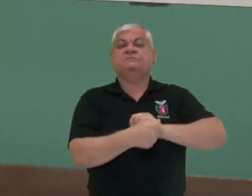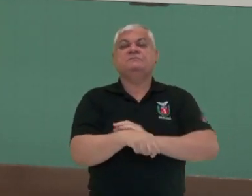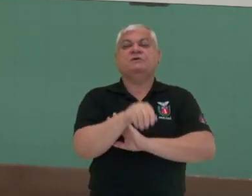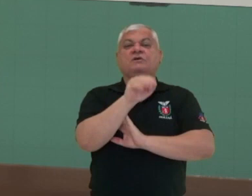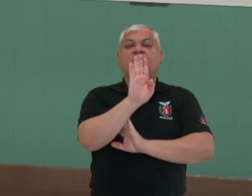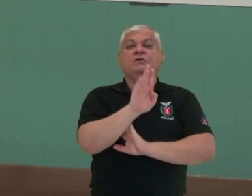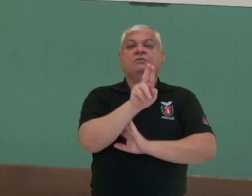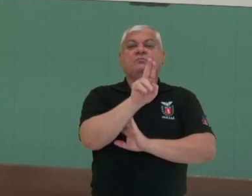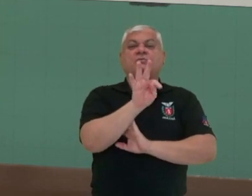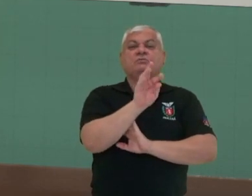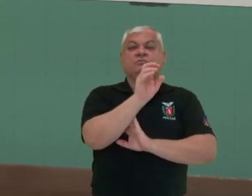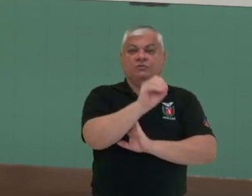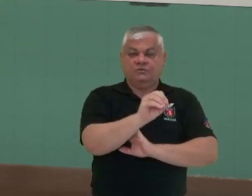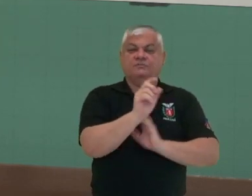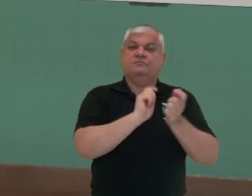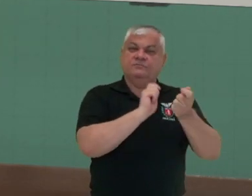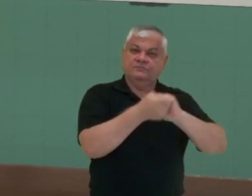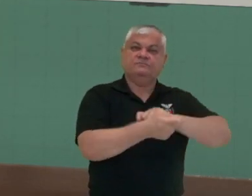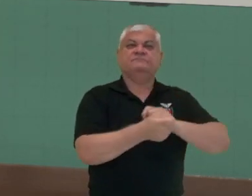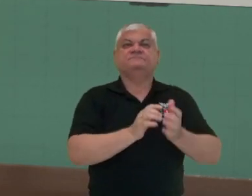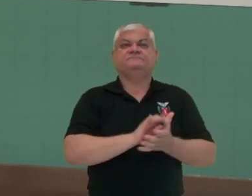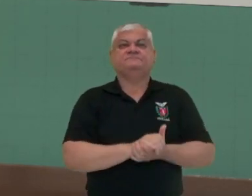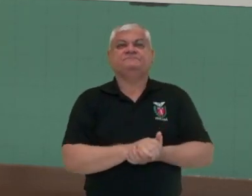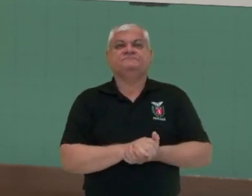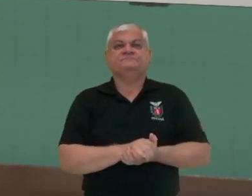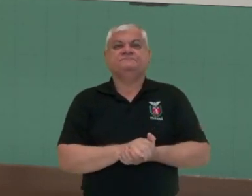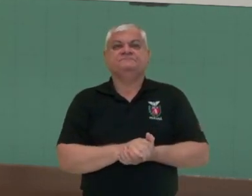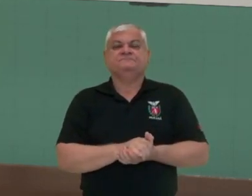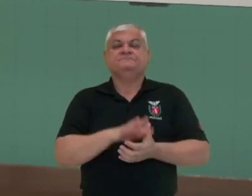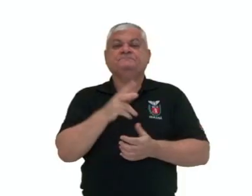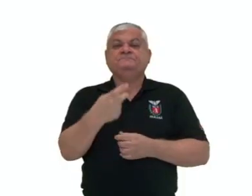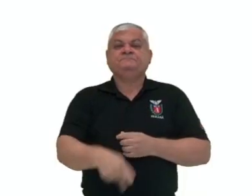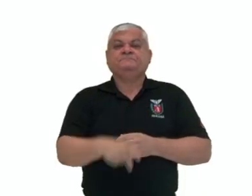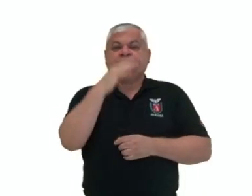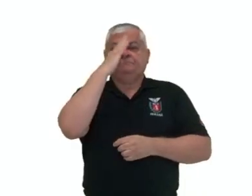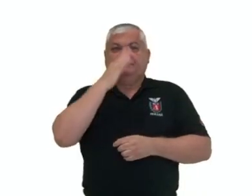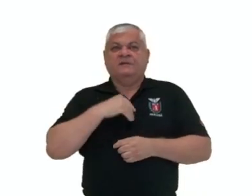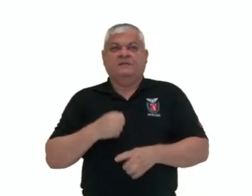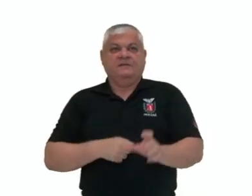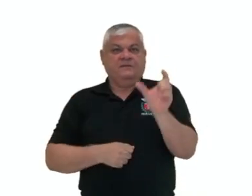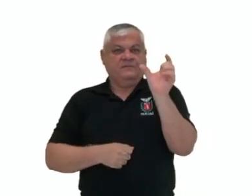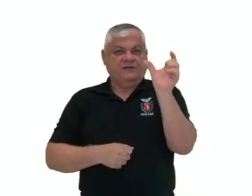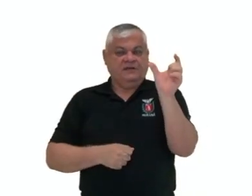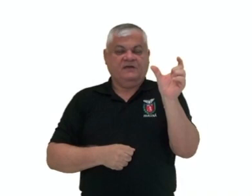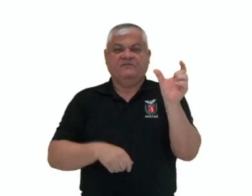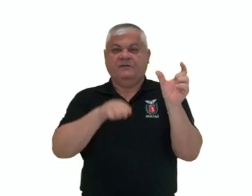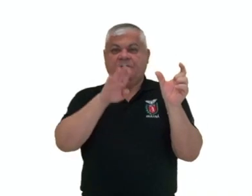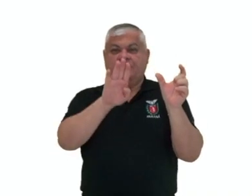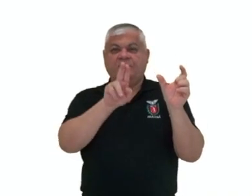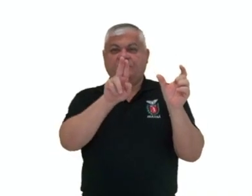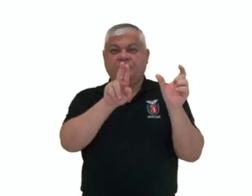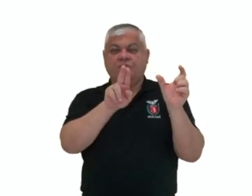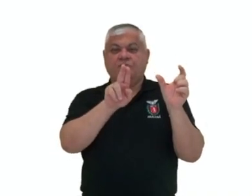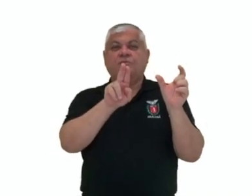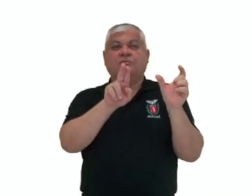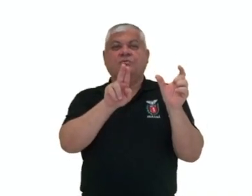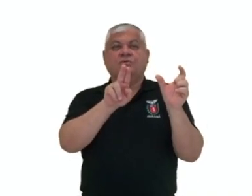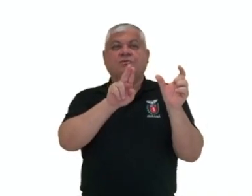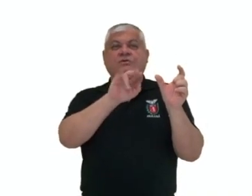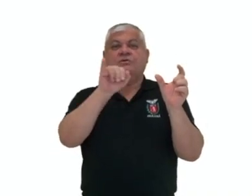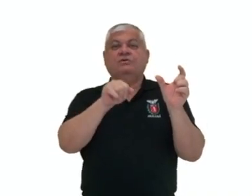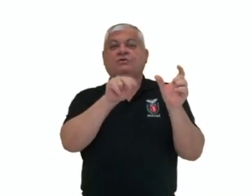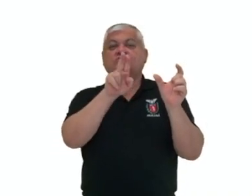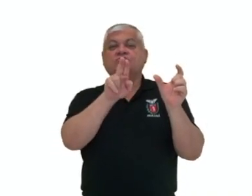passaram a ser chamadas como Budo. Aqui no Brasil, as duas palavras Bujutsu e Budo não